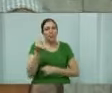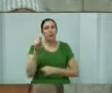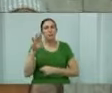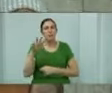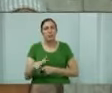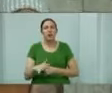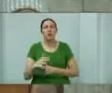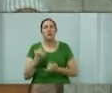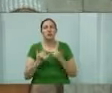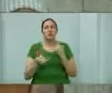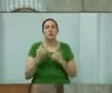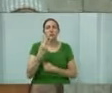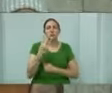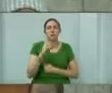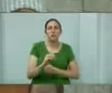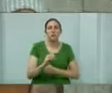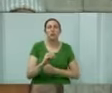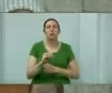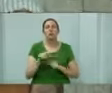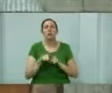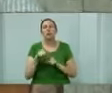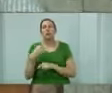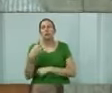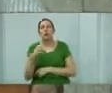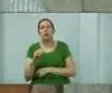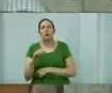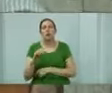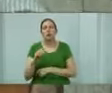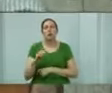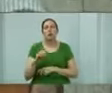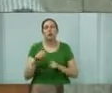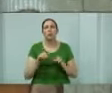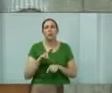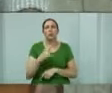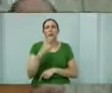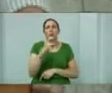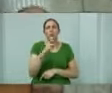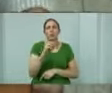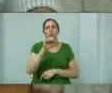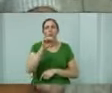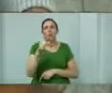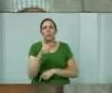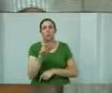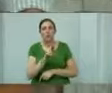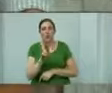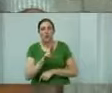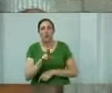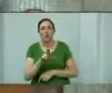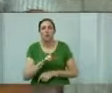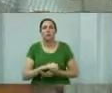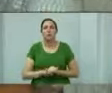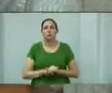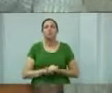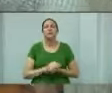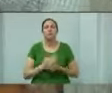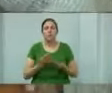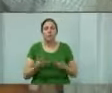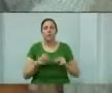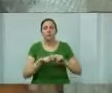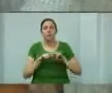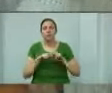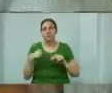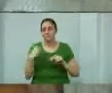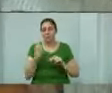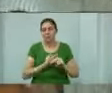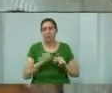30, a 40, a 50 mil reais, que daí cabe no orçamento dele fazer um empréstimo do Minha Casa Minha Vida. Então, é nesse sentido que nós vamos